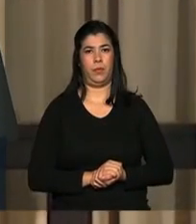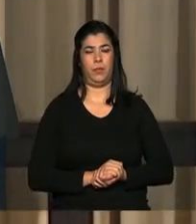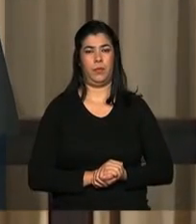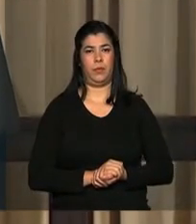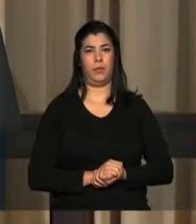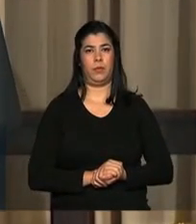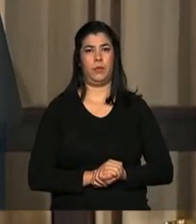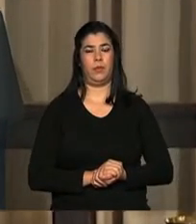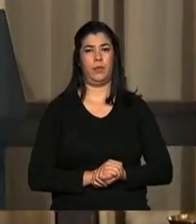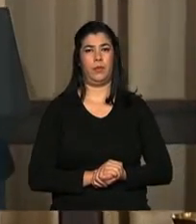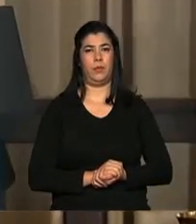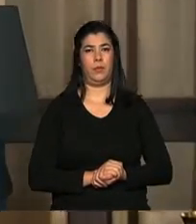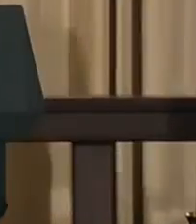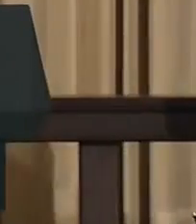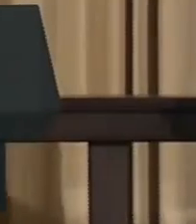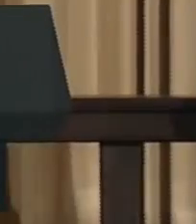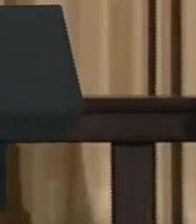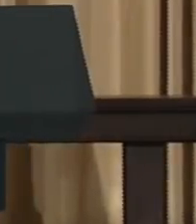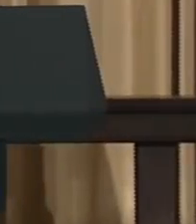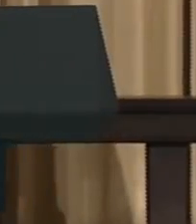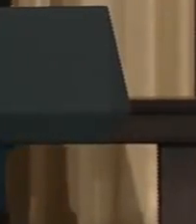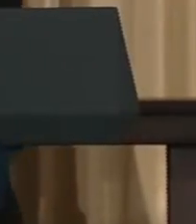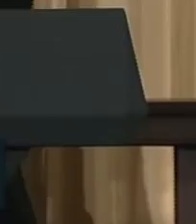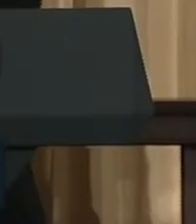O meu é esse. Eu ia tomar o seu.